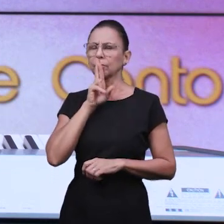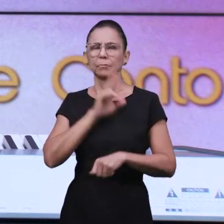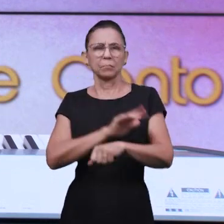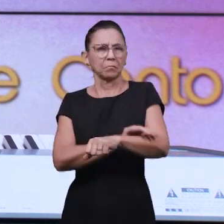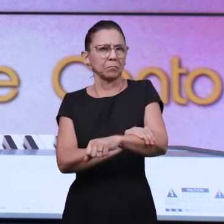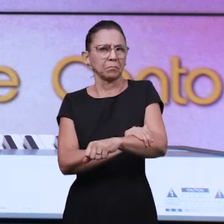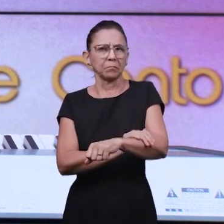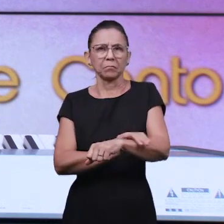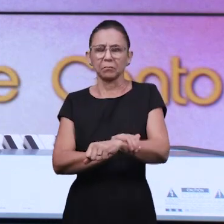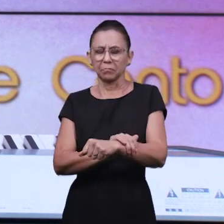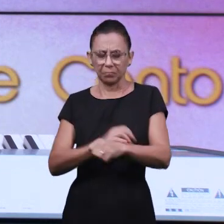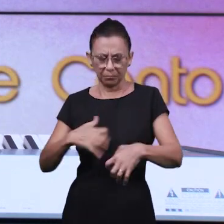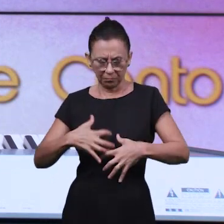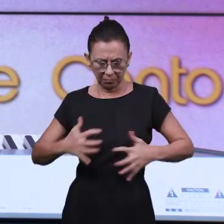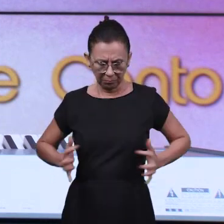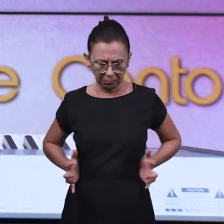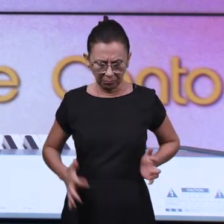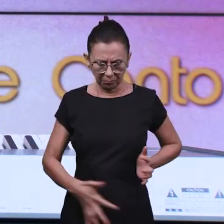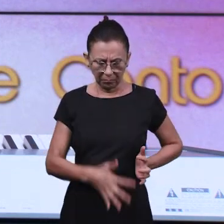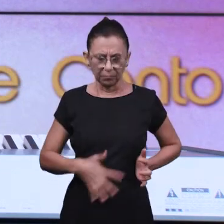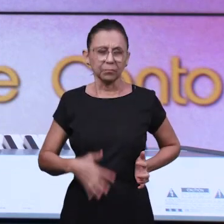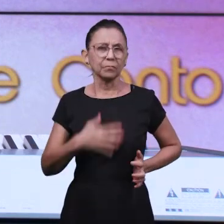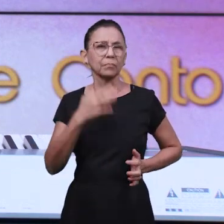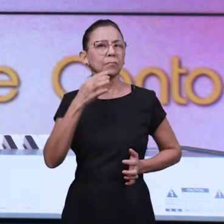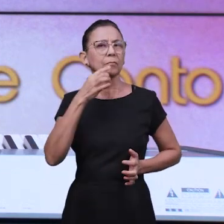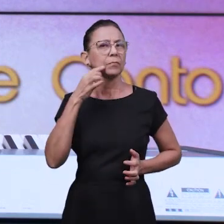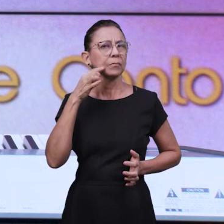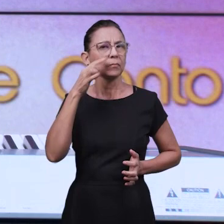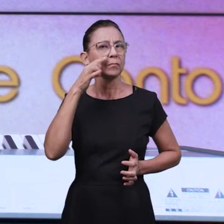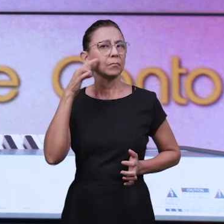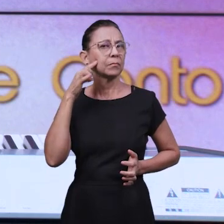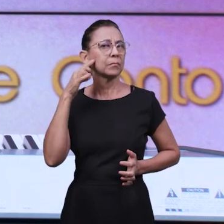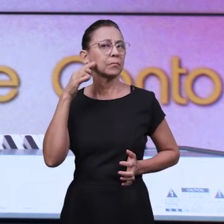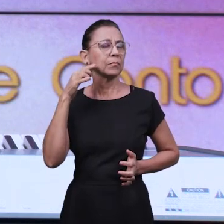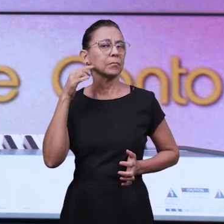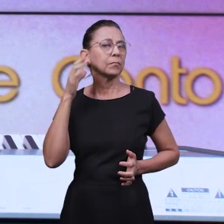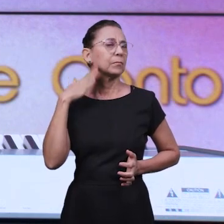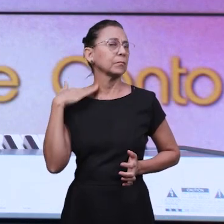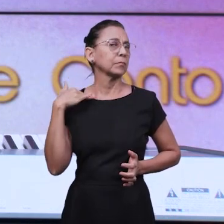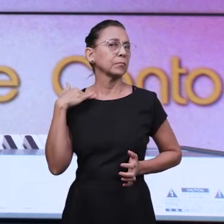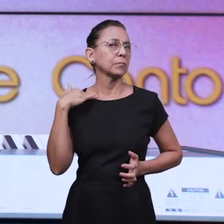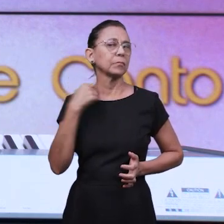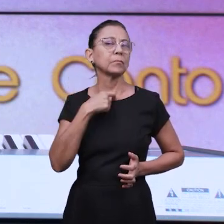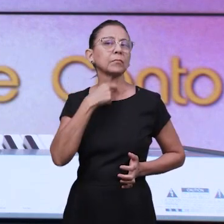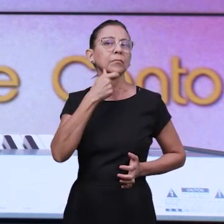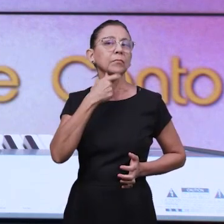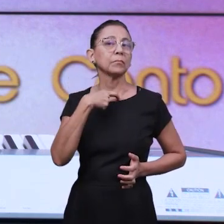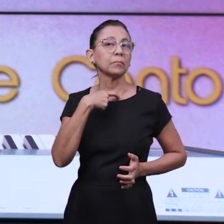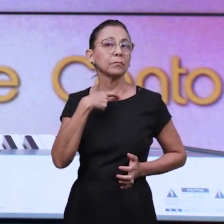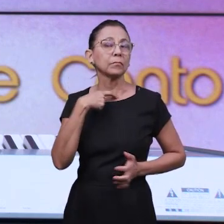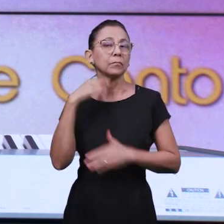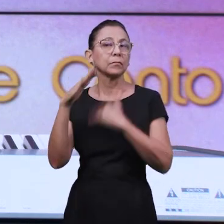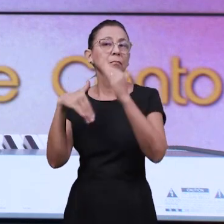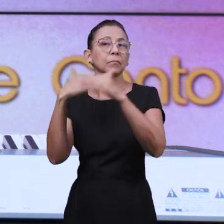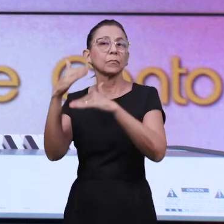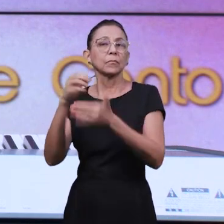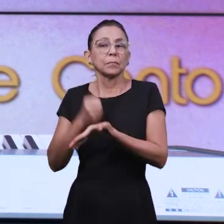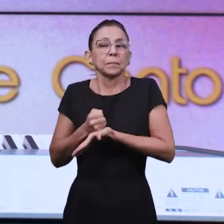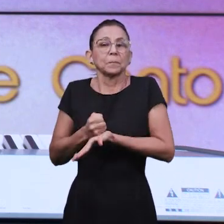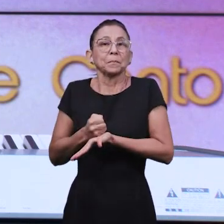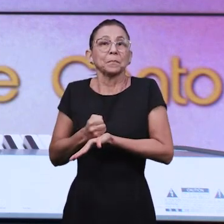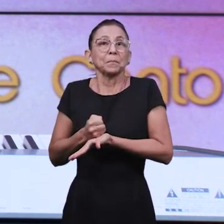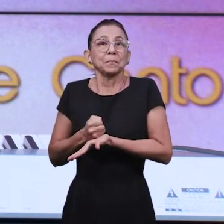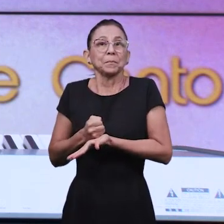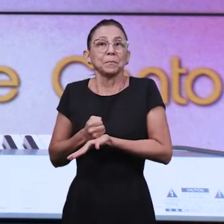estrutura muscular, meu trato vocal, meus articuladores vão desenvolver a sua